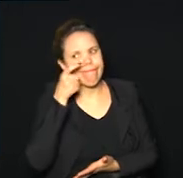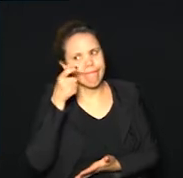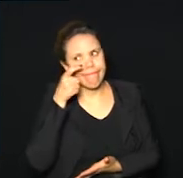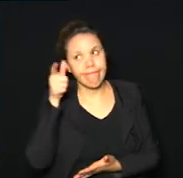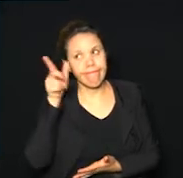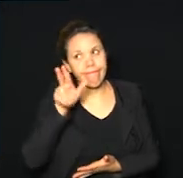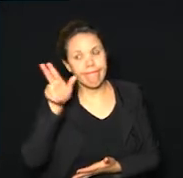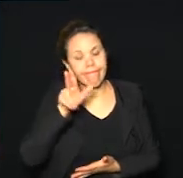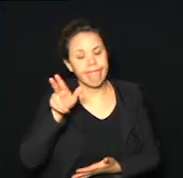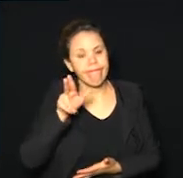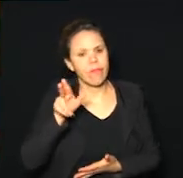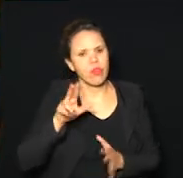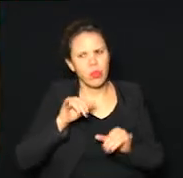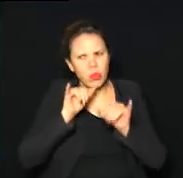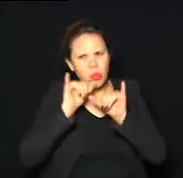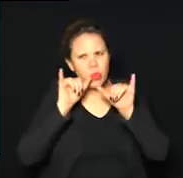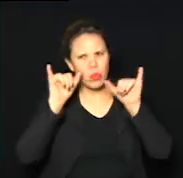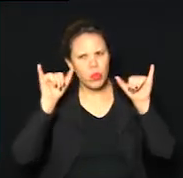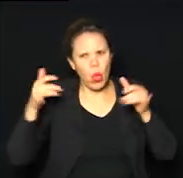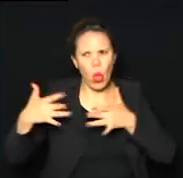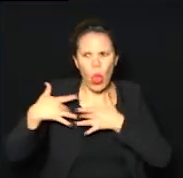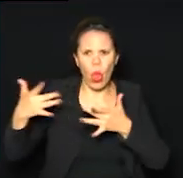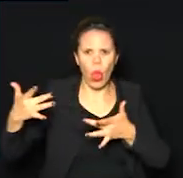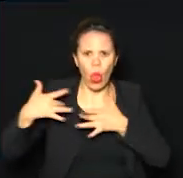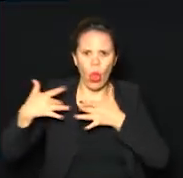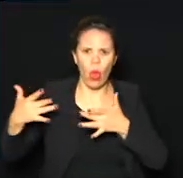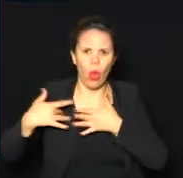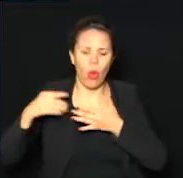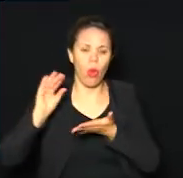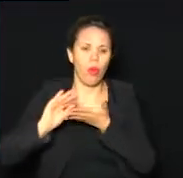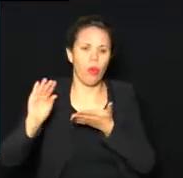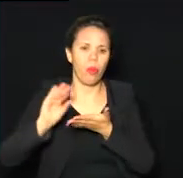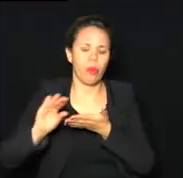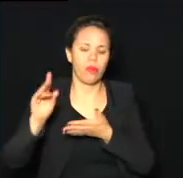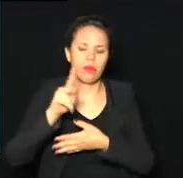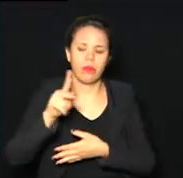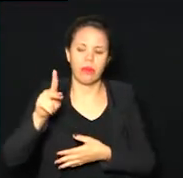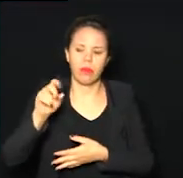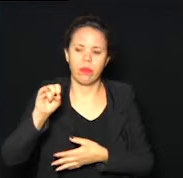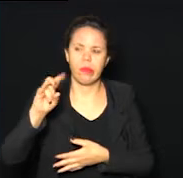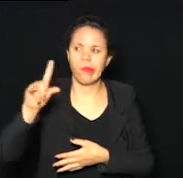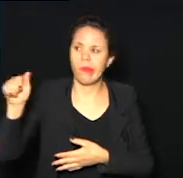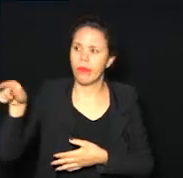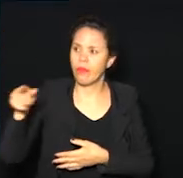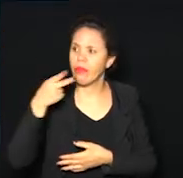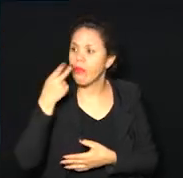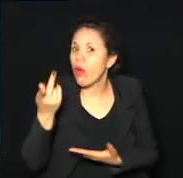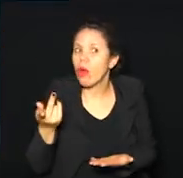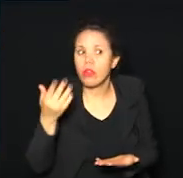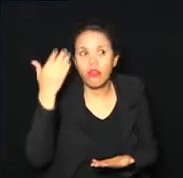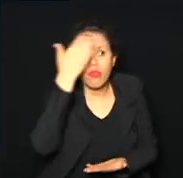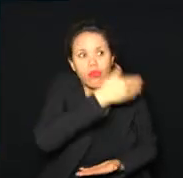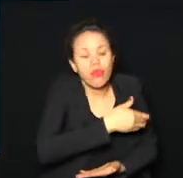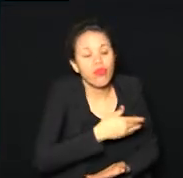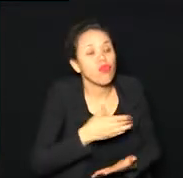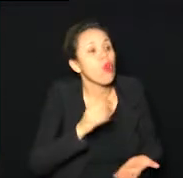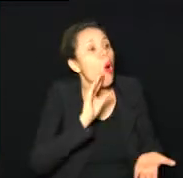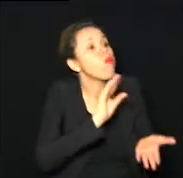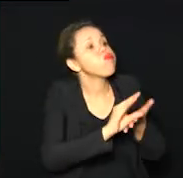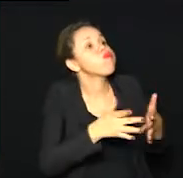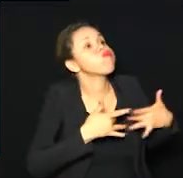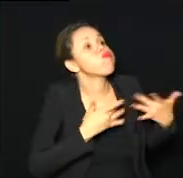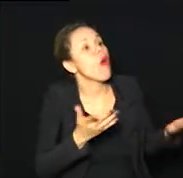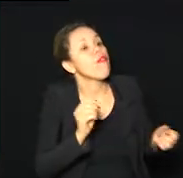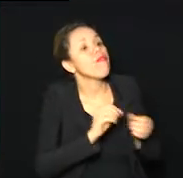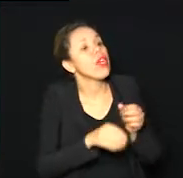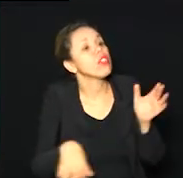universidade toda uma campanha de doações, como foi colocado pela professora Silvia, mas a gente não vê a doação feita ao